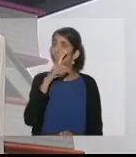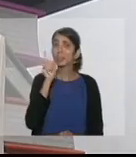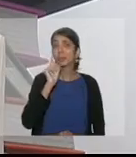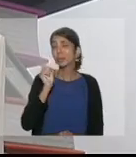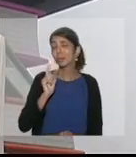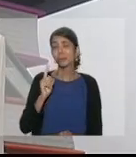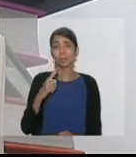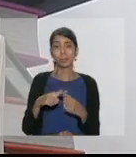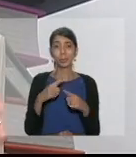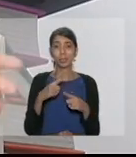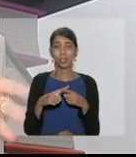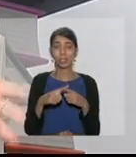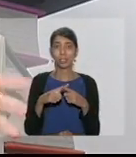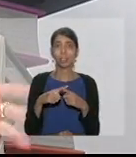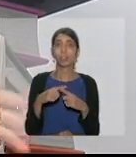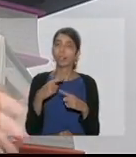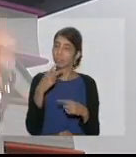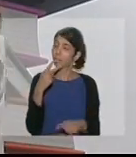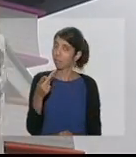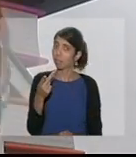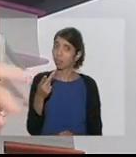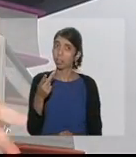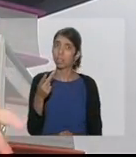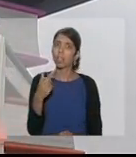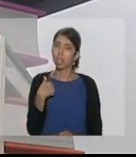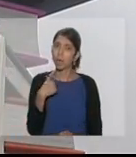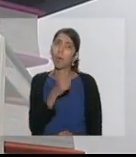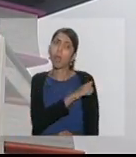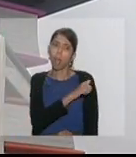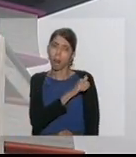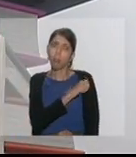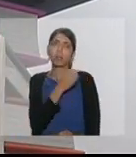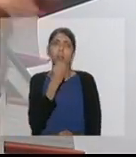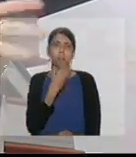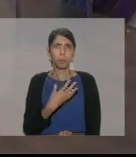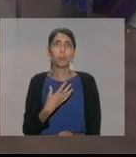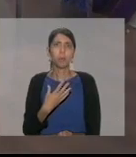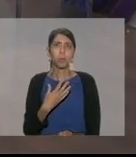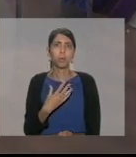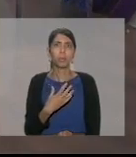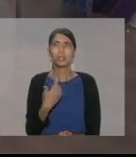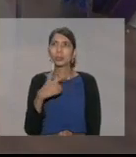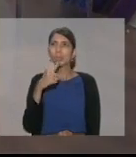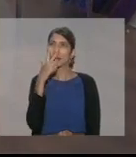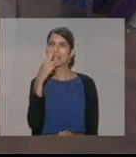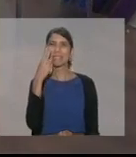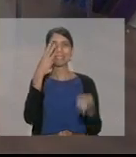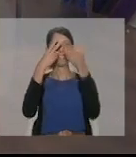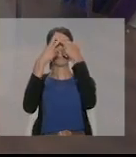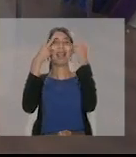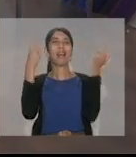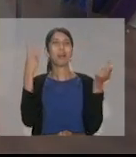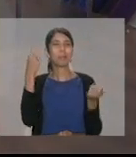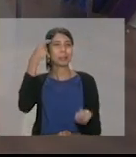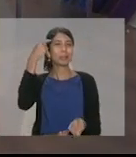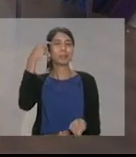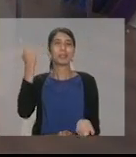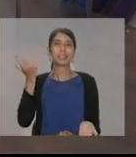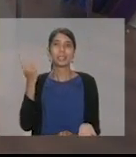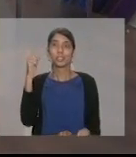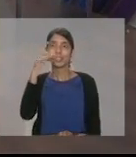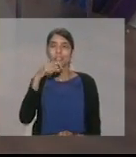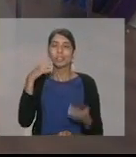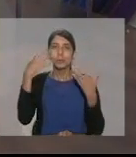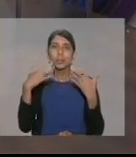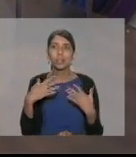sei, porque... Como eu te falei, eu era boa aluna. Não tem cicatriz, focada, né? Eu não tenho cicatriz. Eu acho que é difícil você